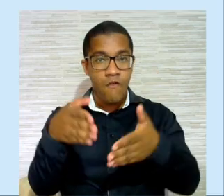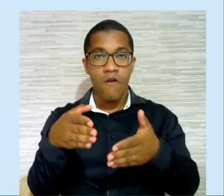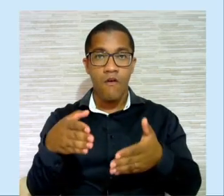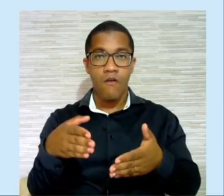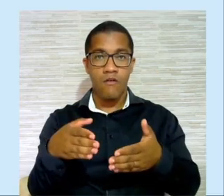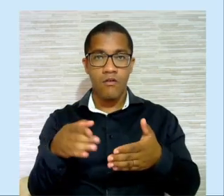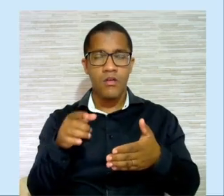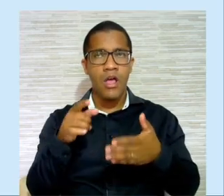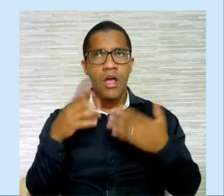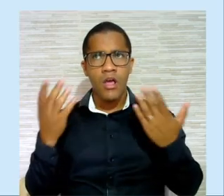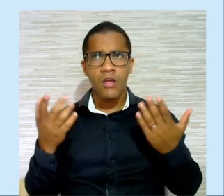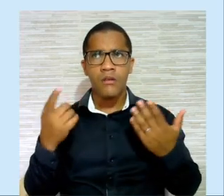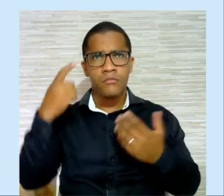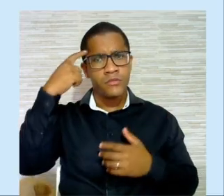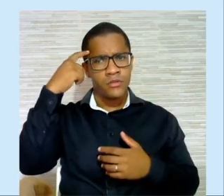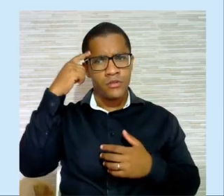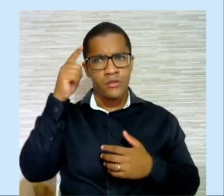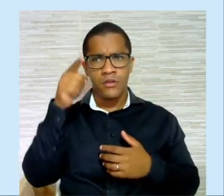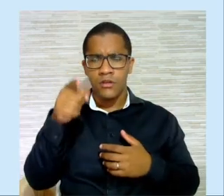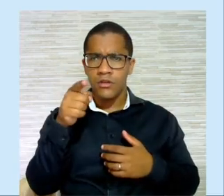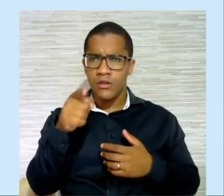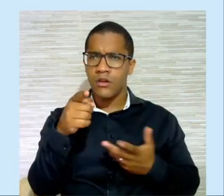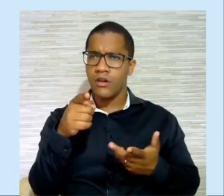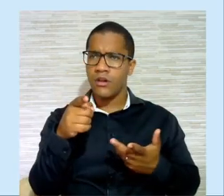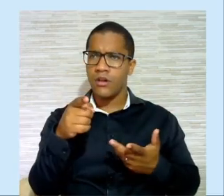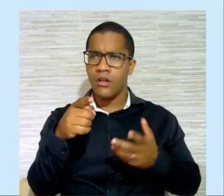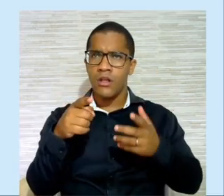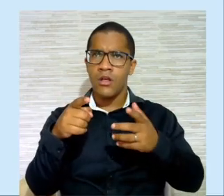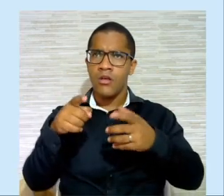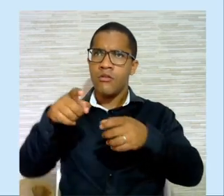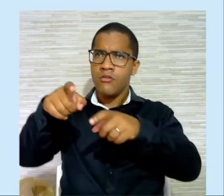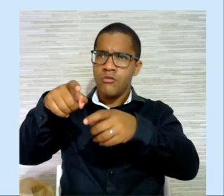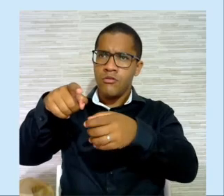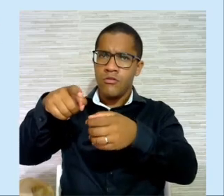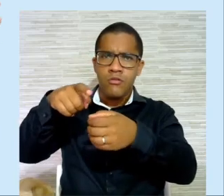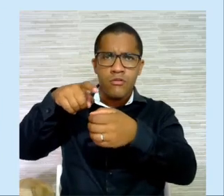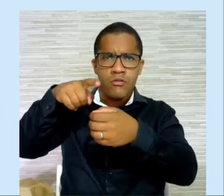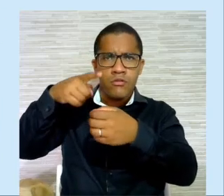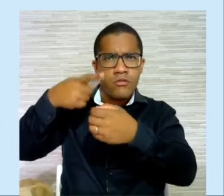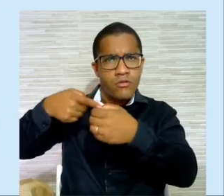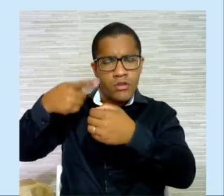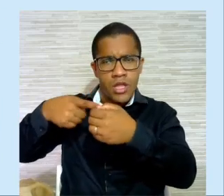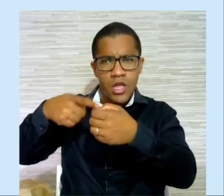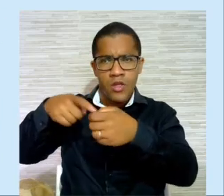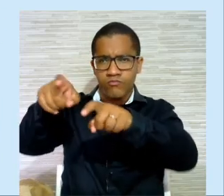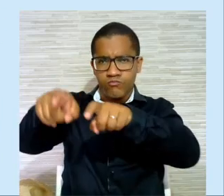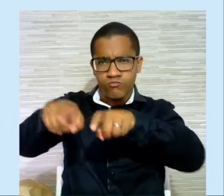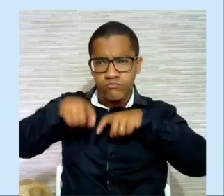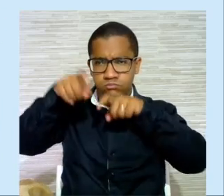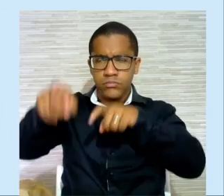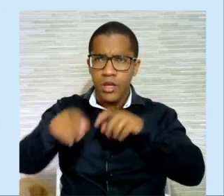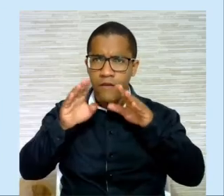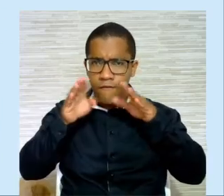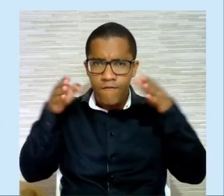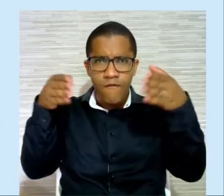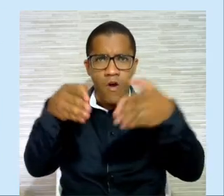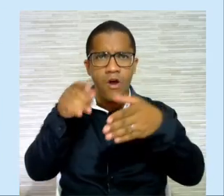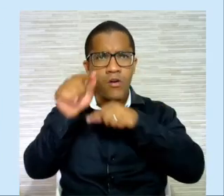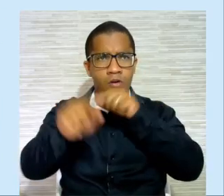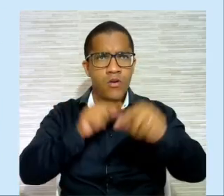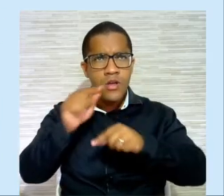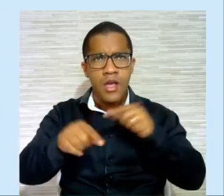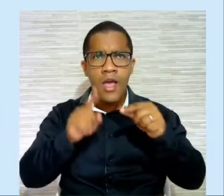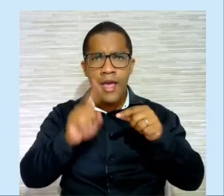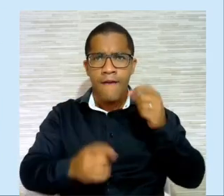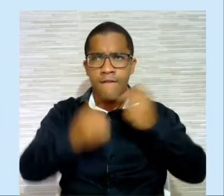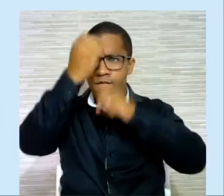campo também está se tornando uma indústria, né? Uma indústria de produção de bens? Sim, né? Porque na indústria a gente também vai conseguir